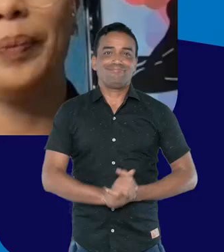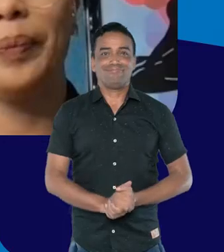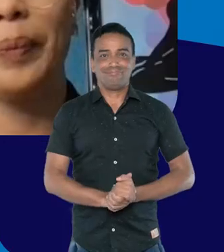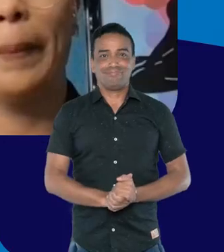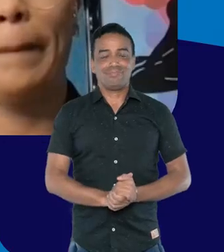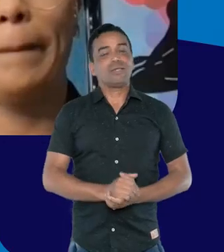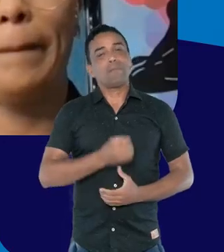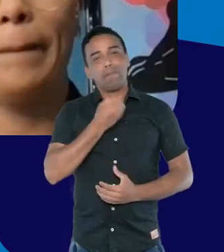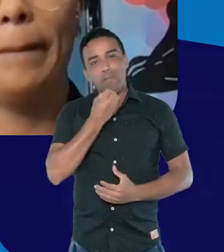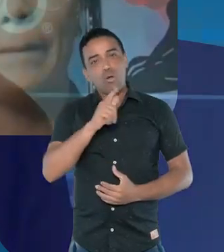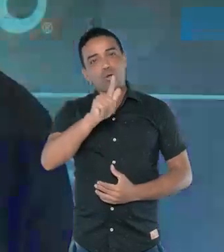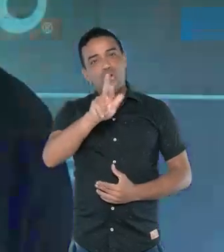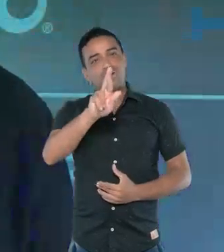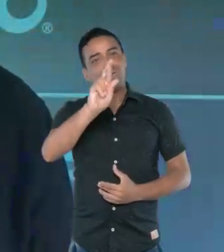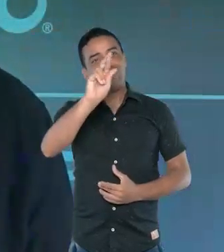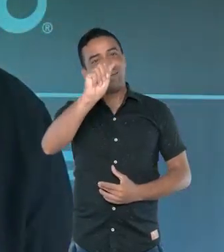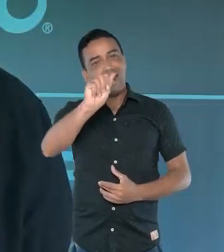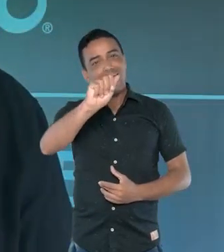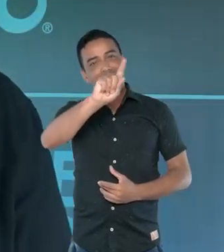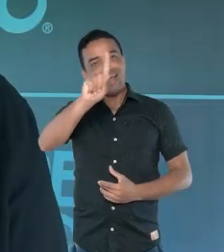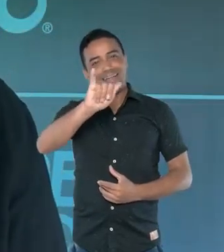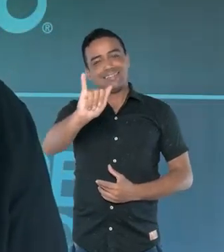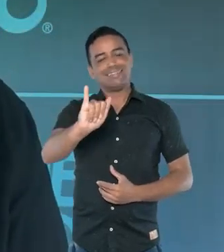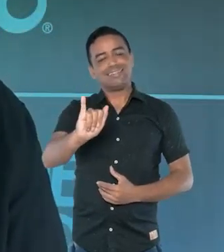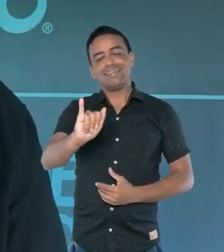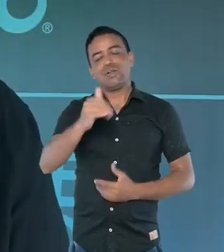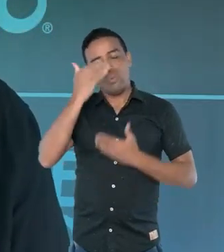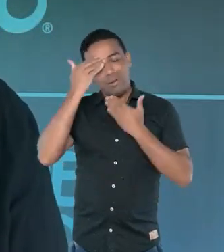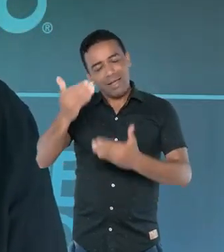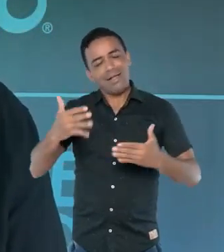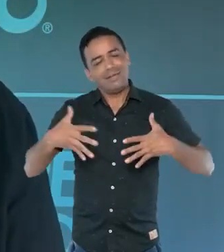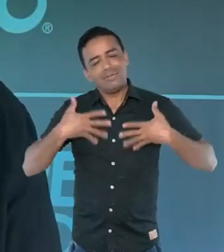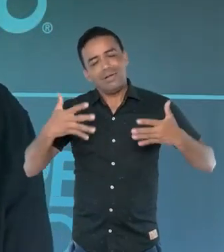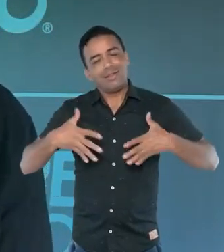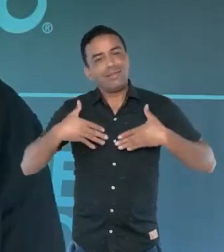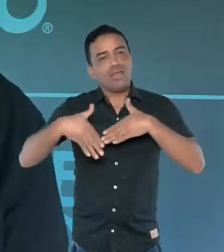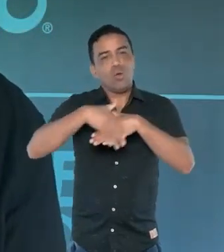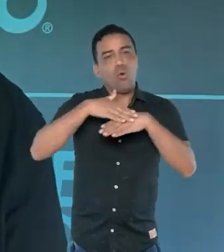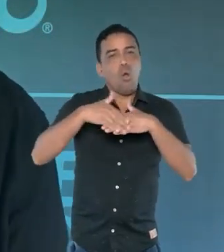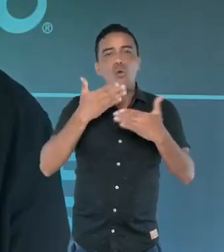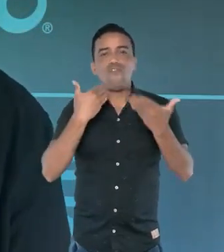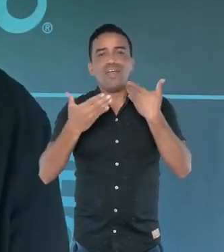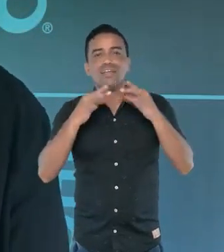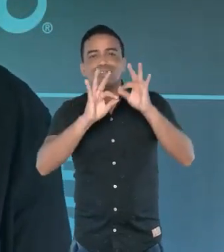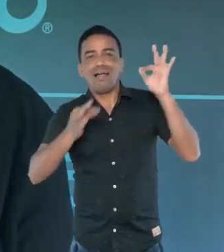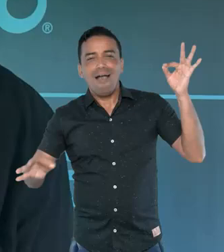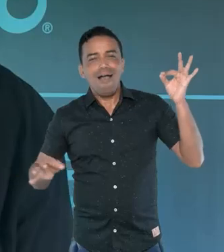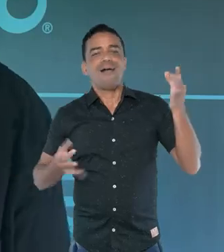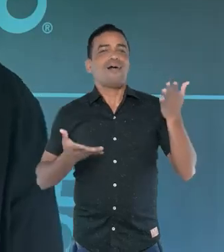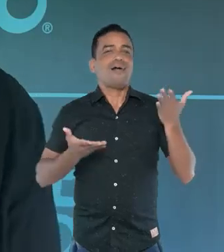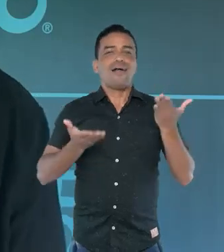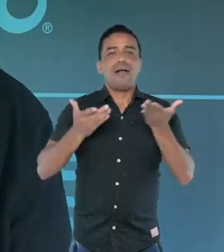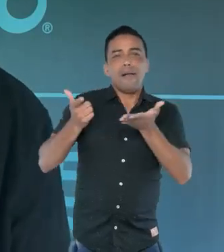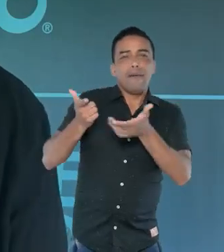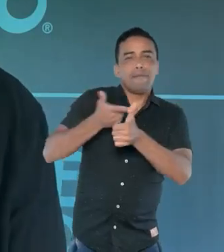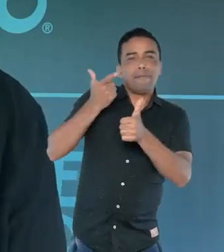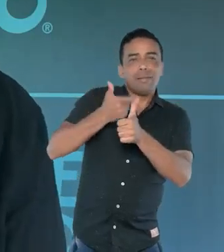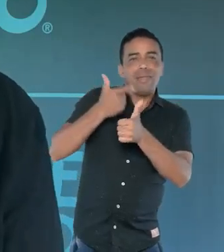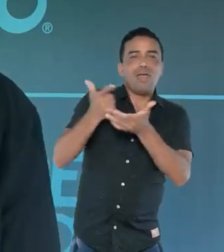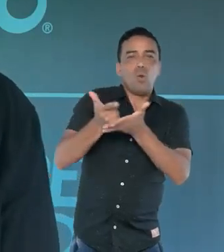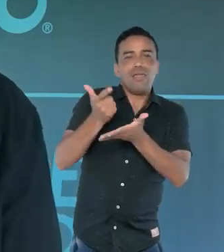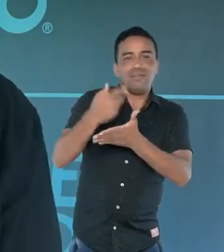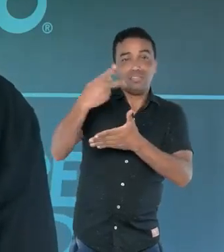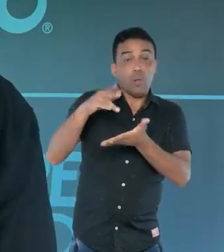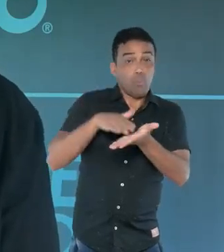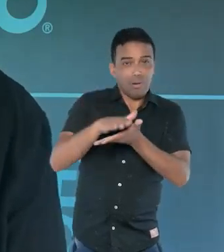né? Bom, Grazi, muito obrigado. Foi uma alegria poder conversar com você sobre o seu primeiro livro. Parabéns pela